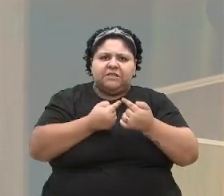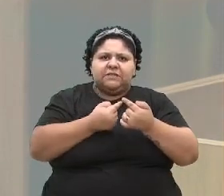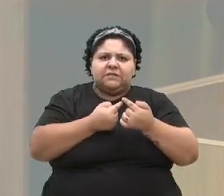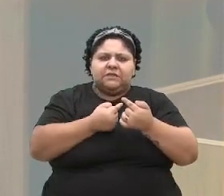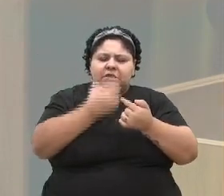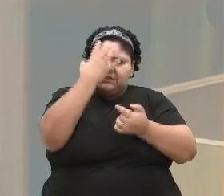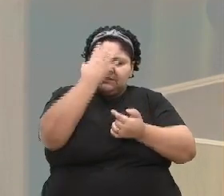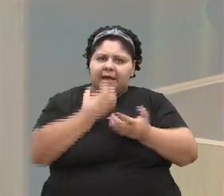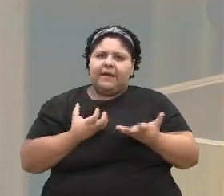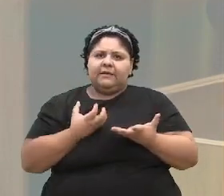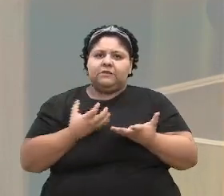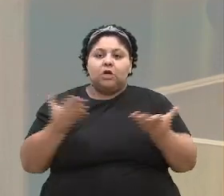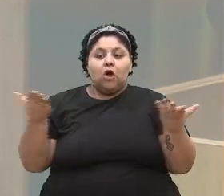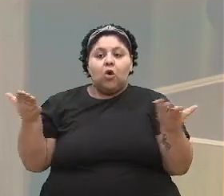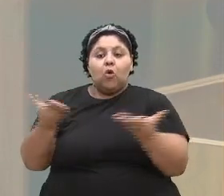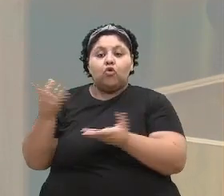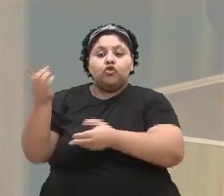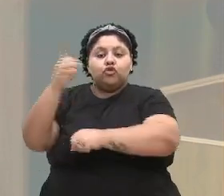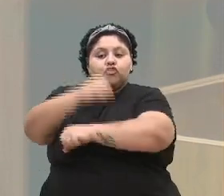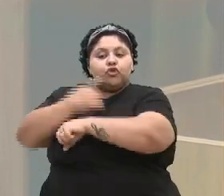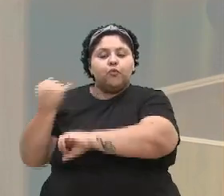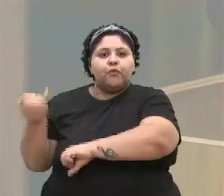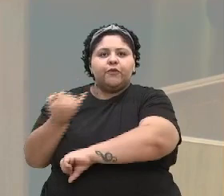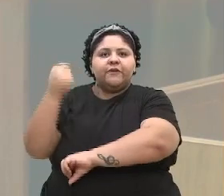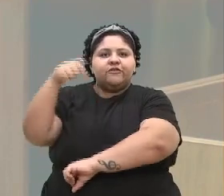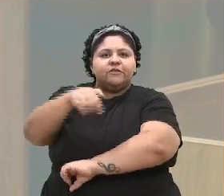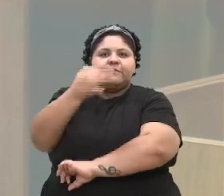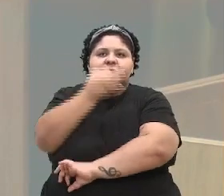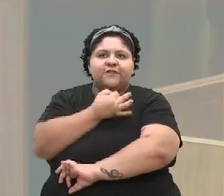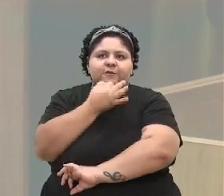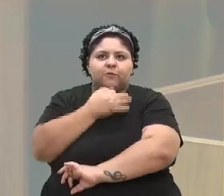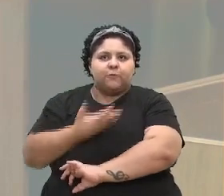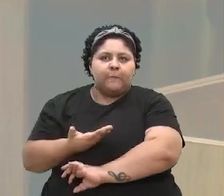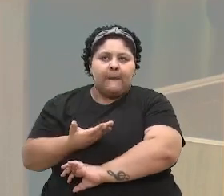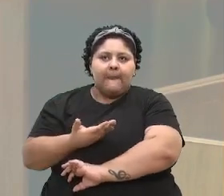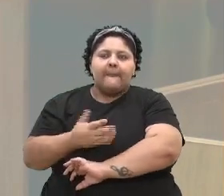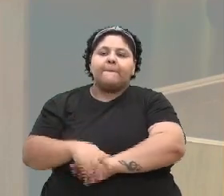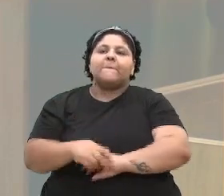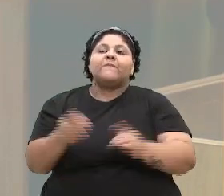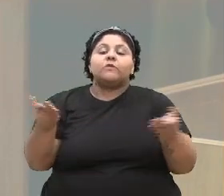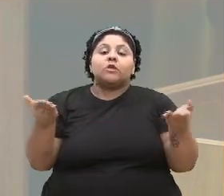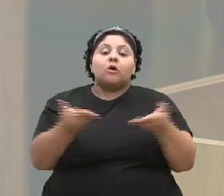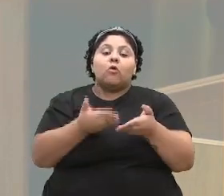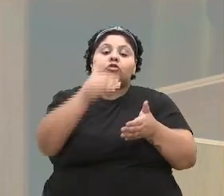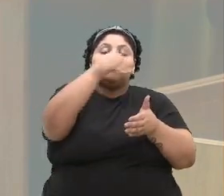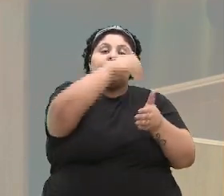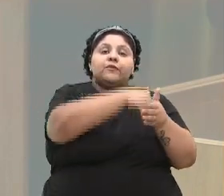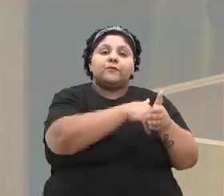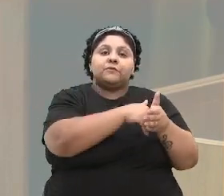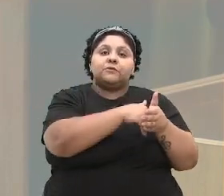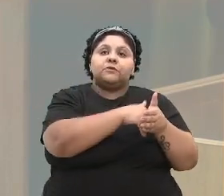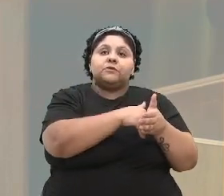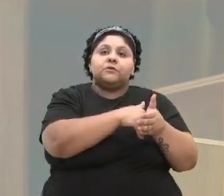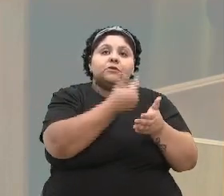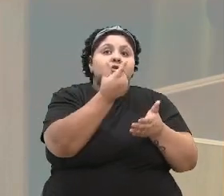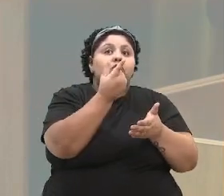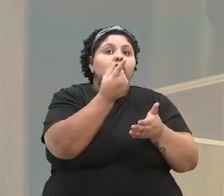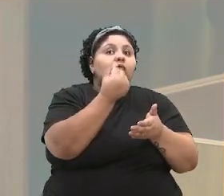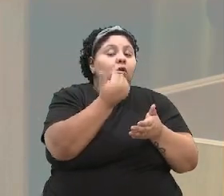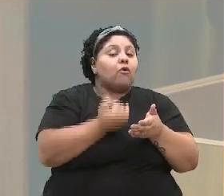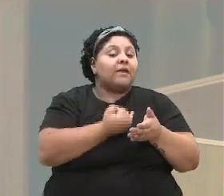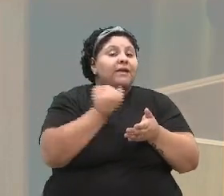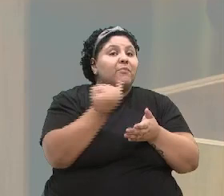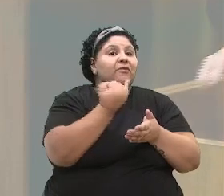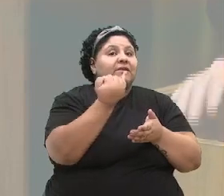hoje é um dia muito importante para Caxias do Sul, pois estamos votando um valor